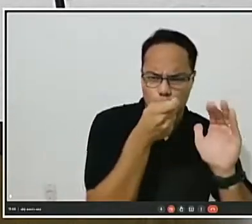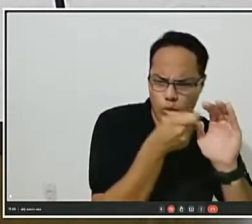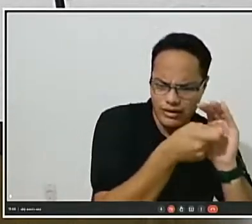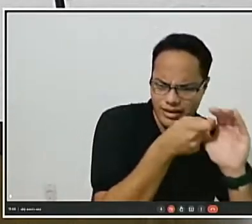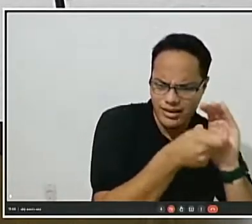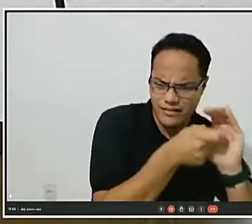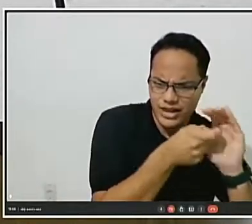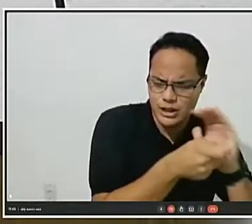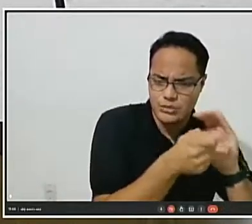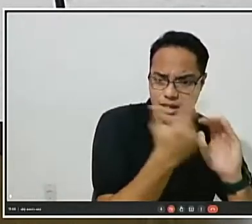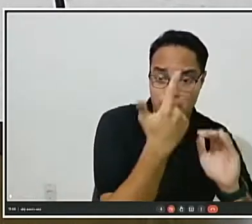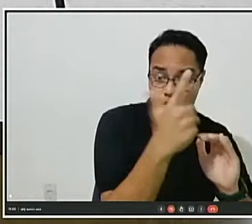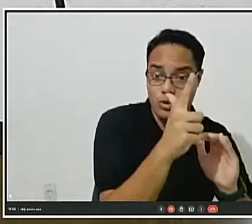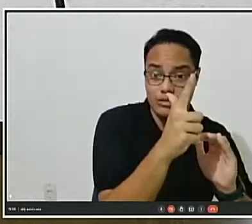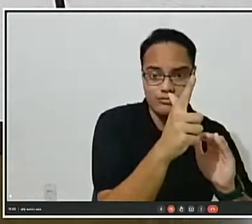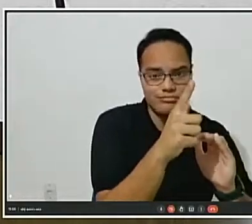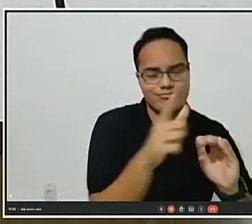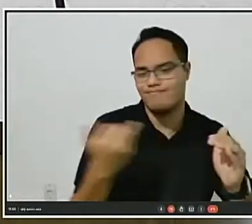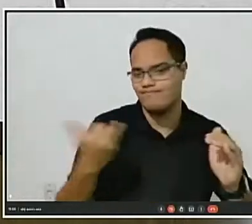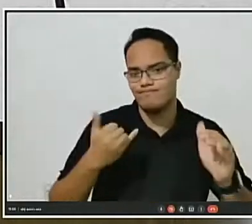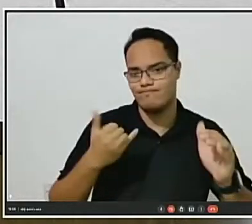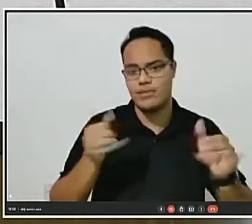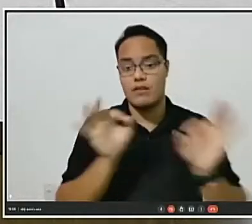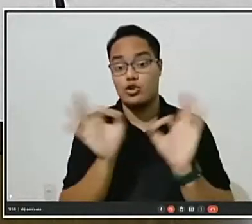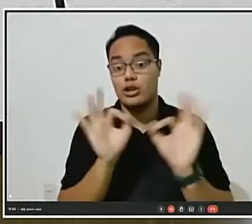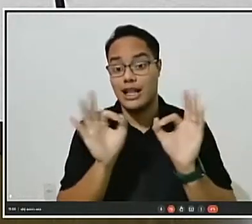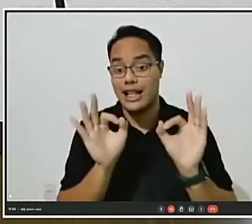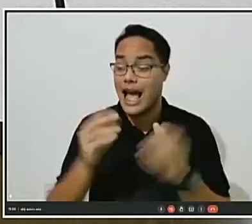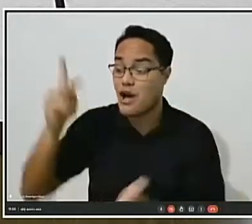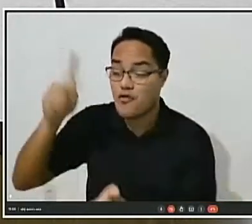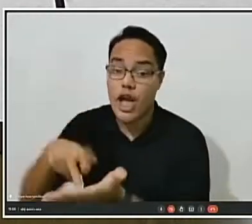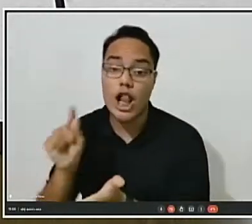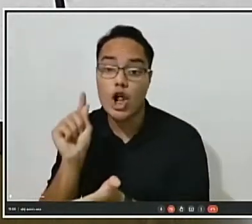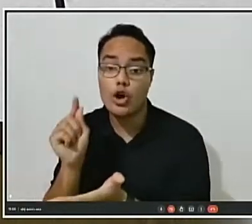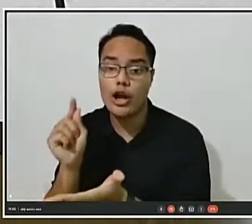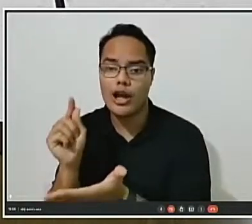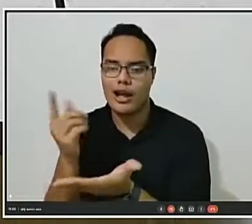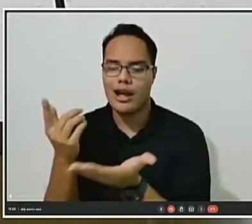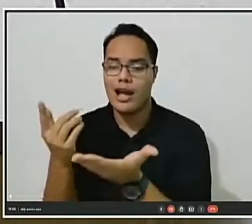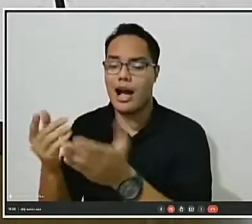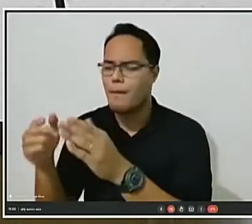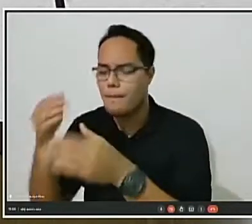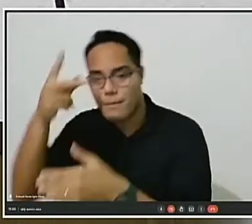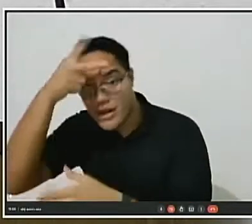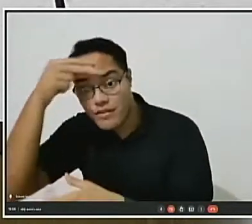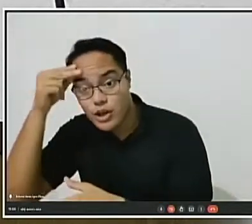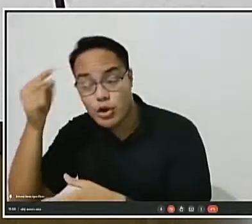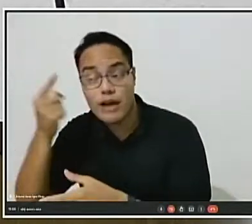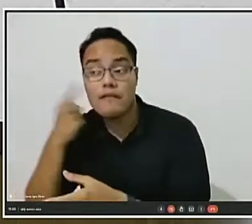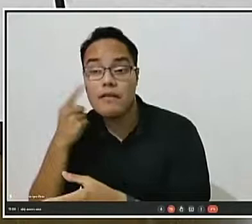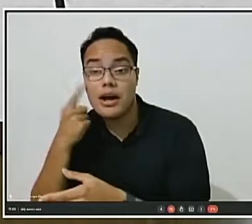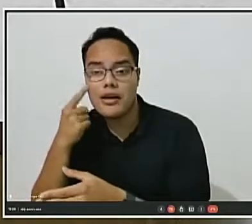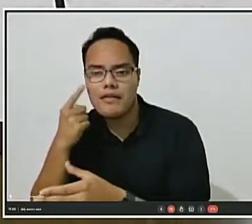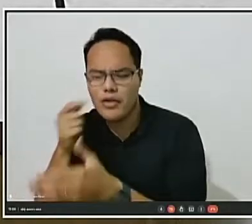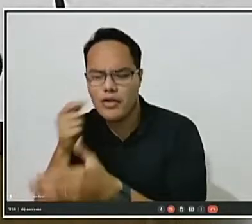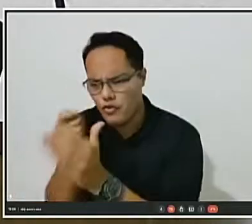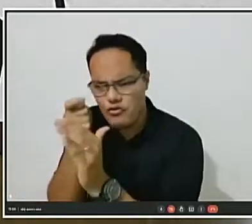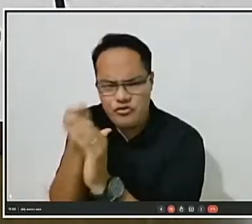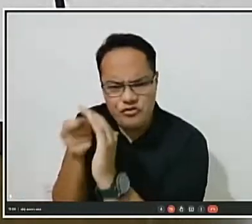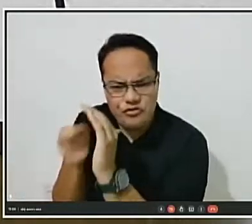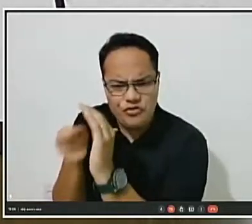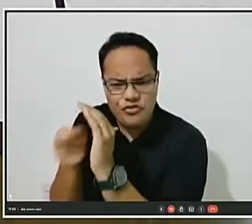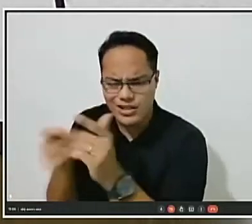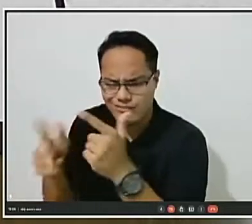um financiamento de 1,6 milhões para fazer esse asfalto. Neste caso,